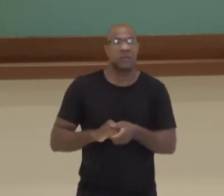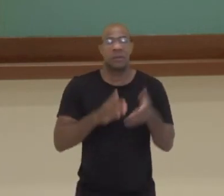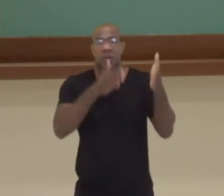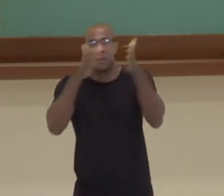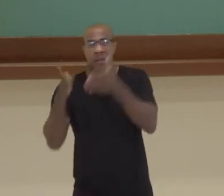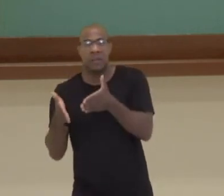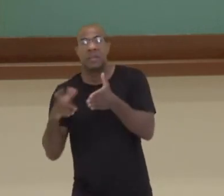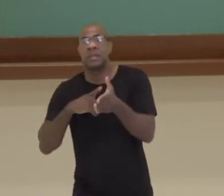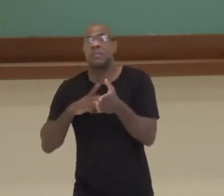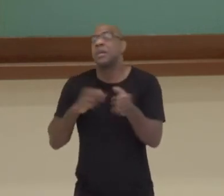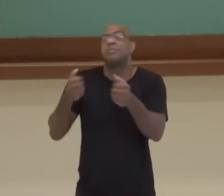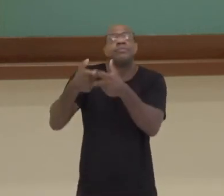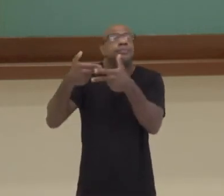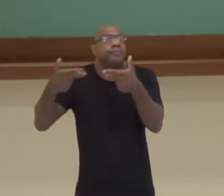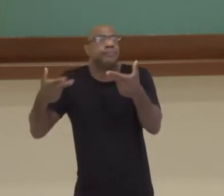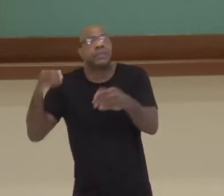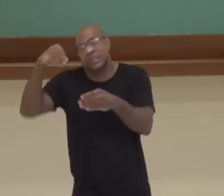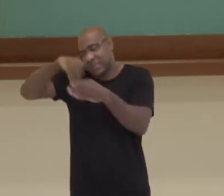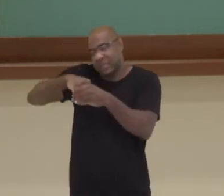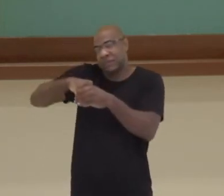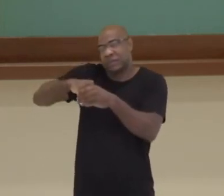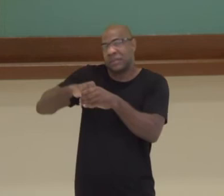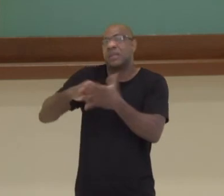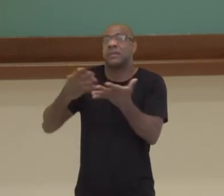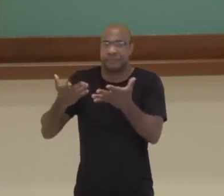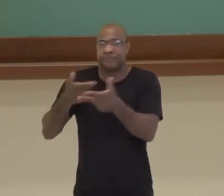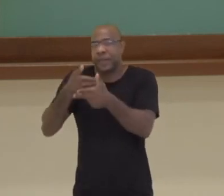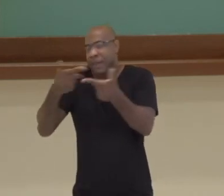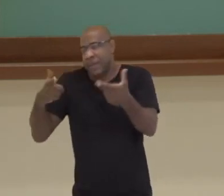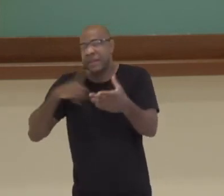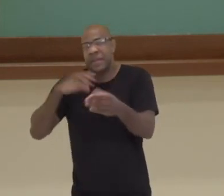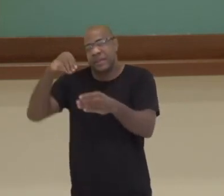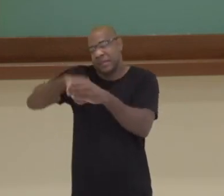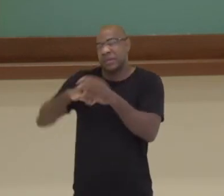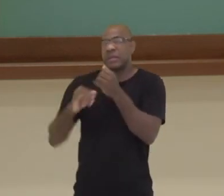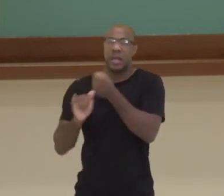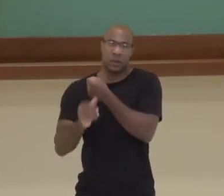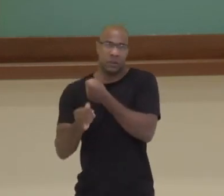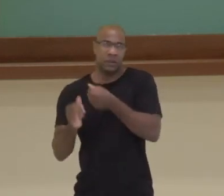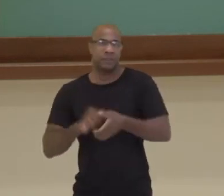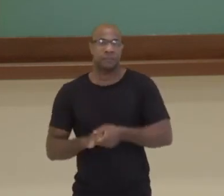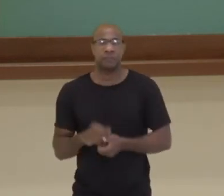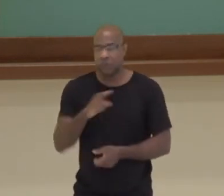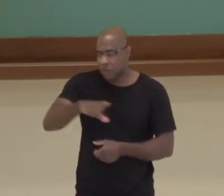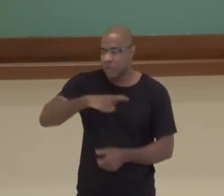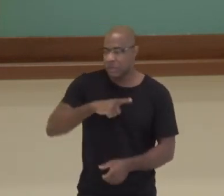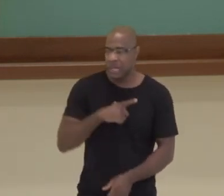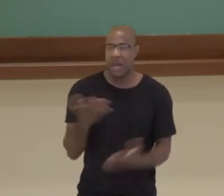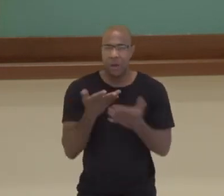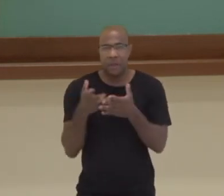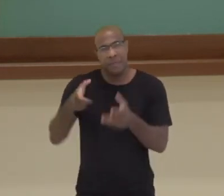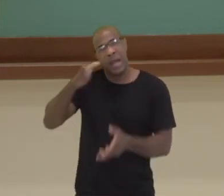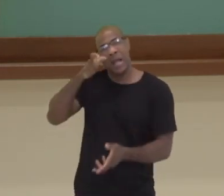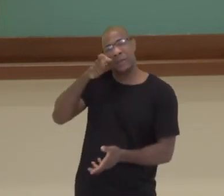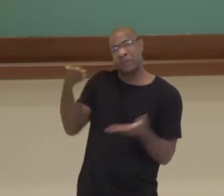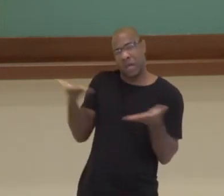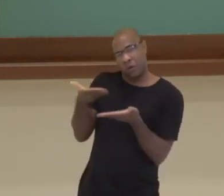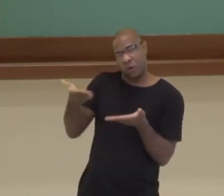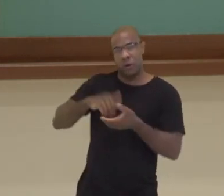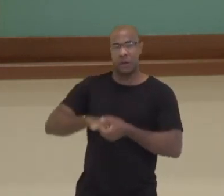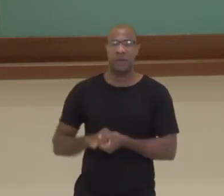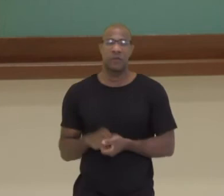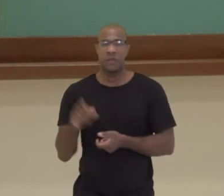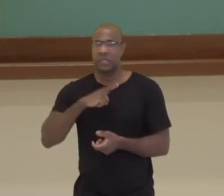são os elementos da narrativa que uma crônica deve ter? Para você que está aí me olhando, para você que está